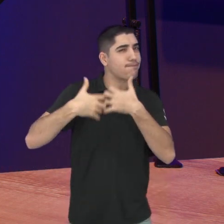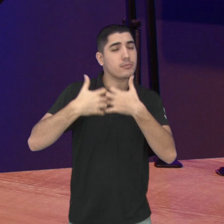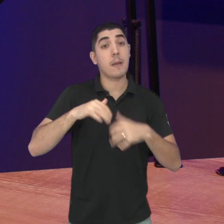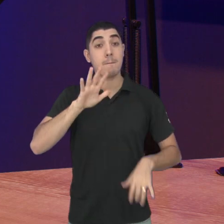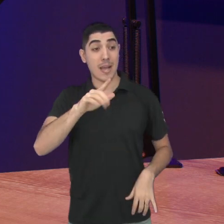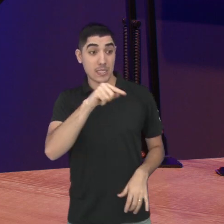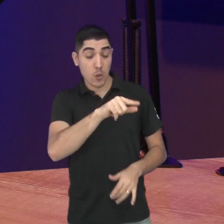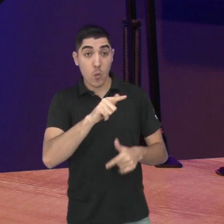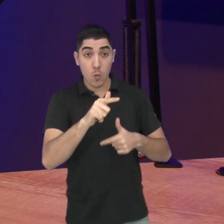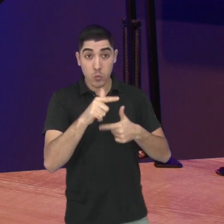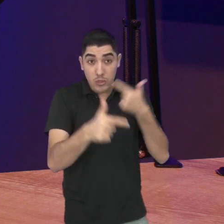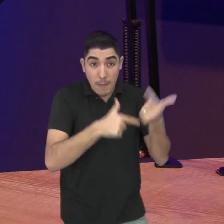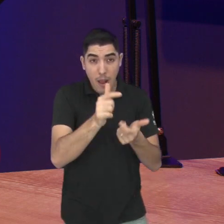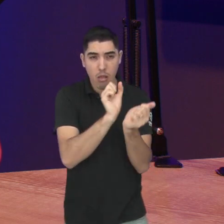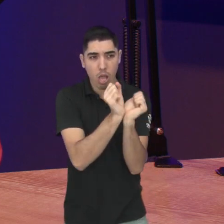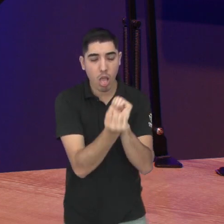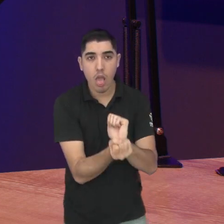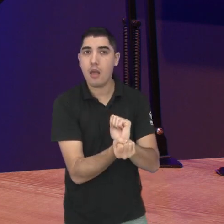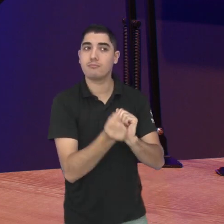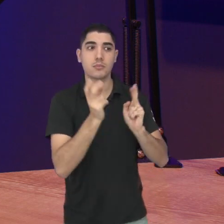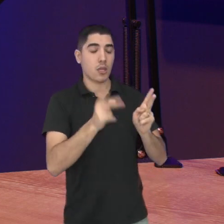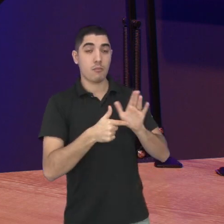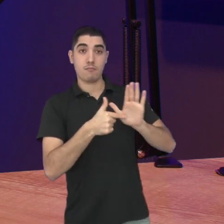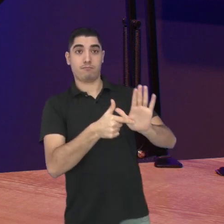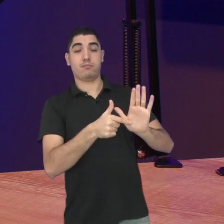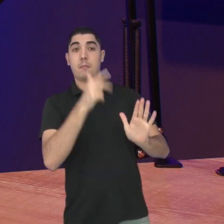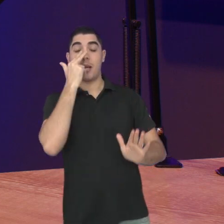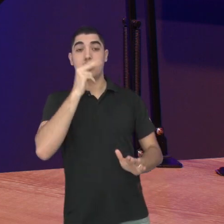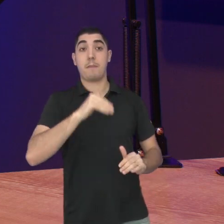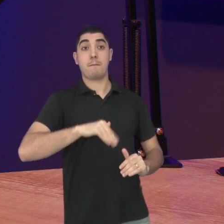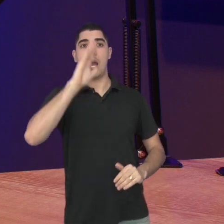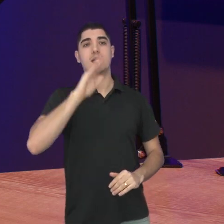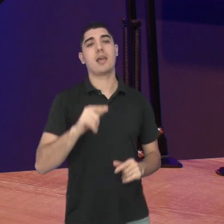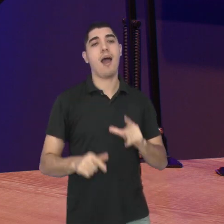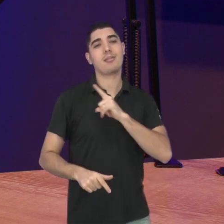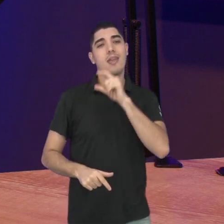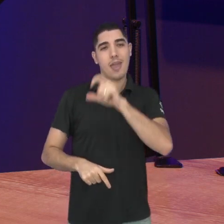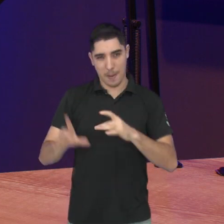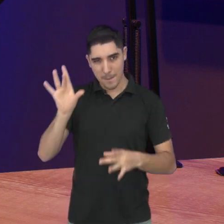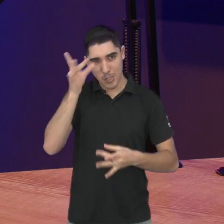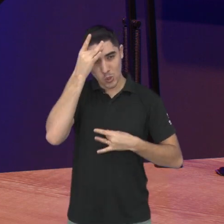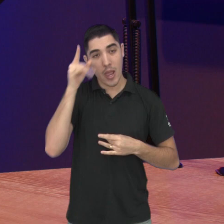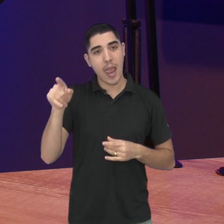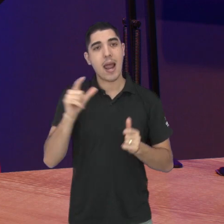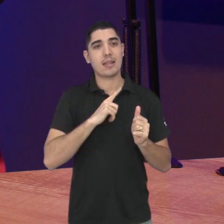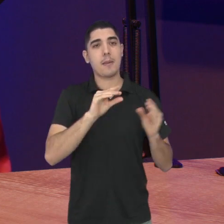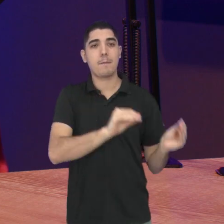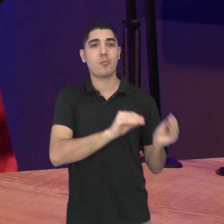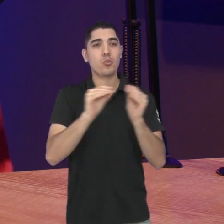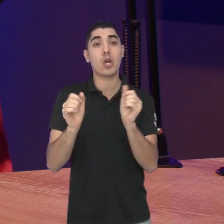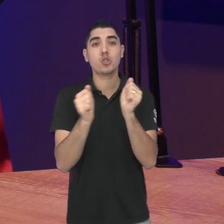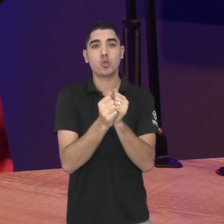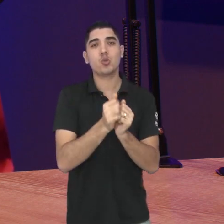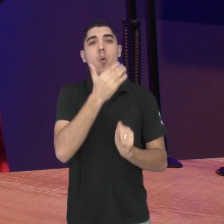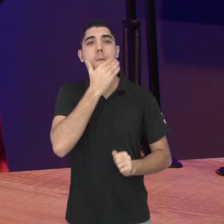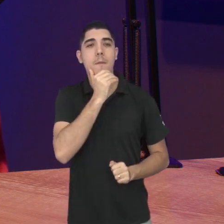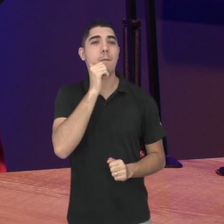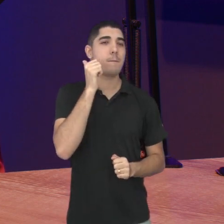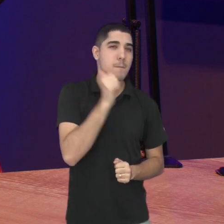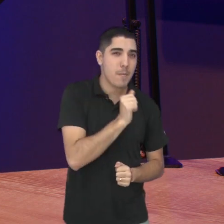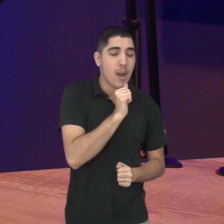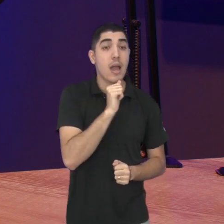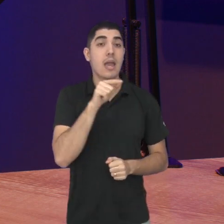fica muito claro nessa animação também. E a gente tem então a Chihiro, né, ela está se mudando com os pais. Vou relembrar aqui para quem